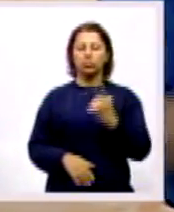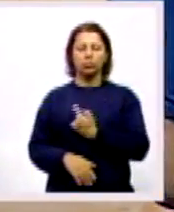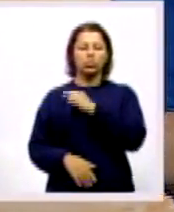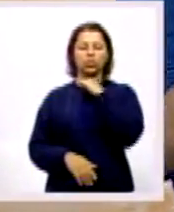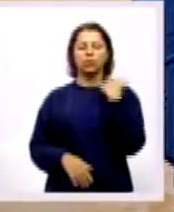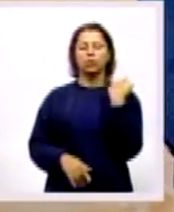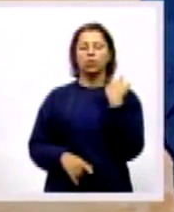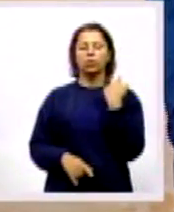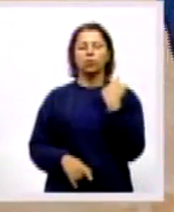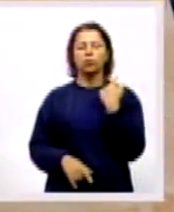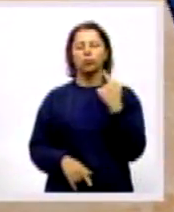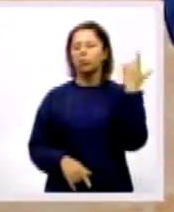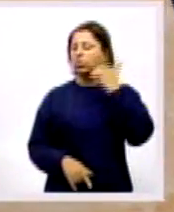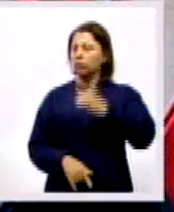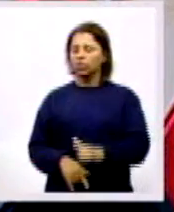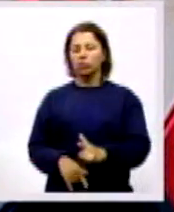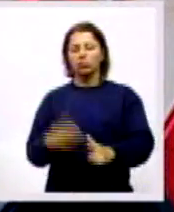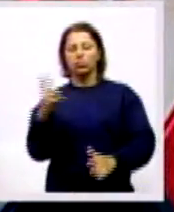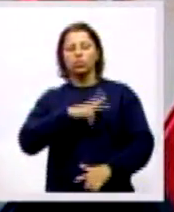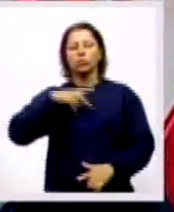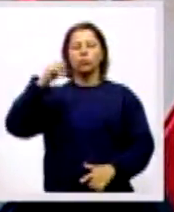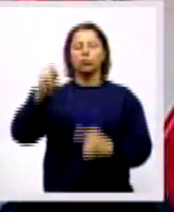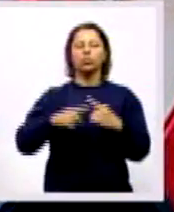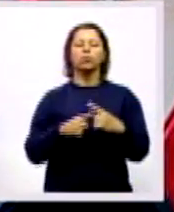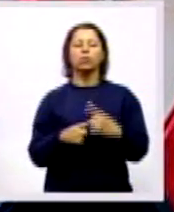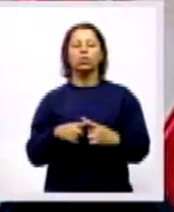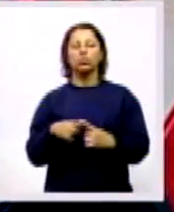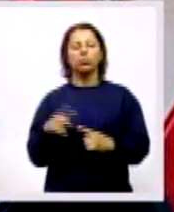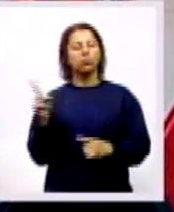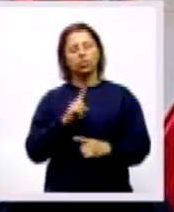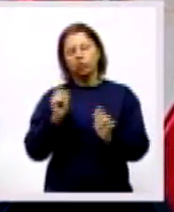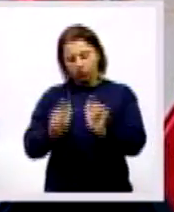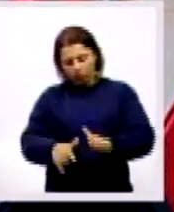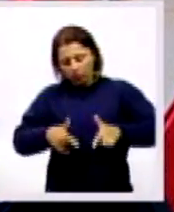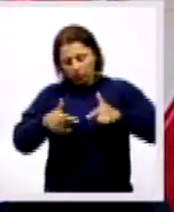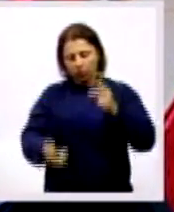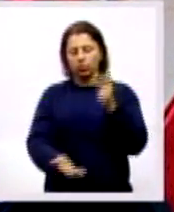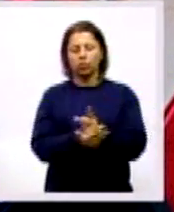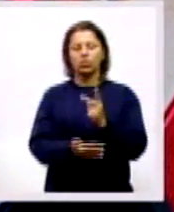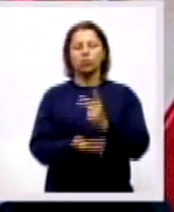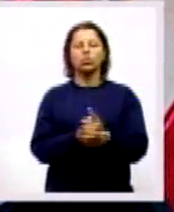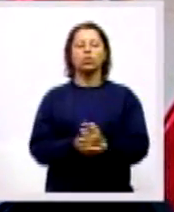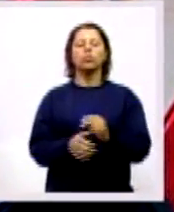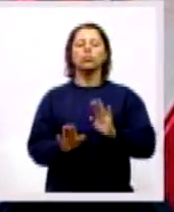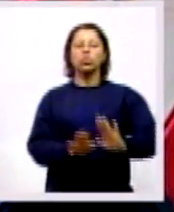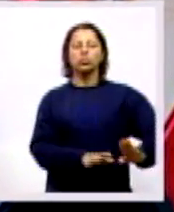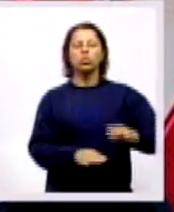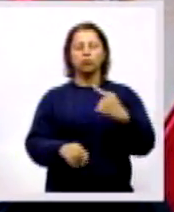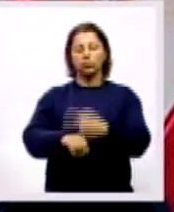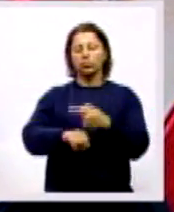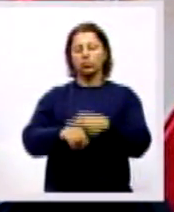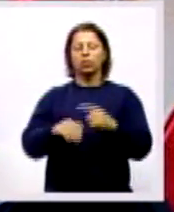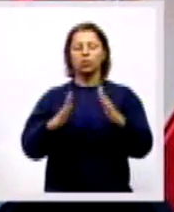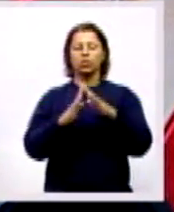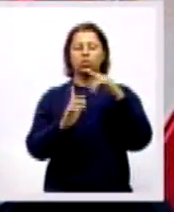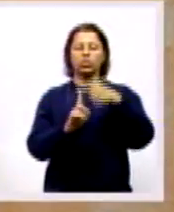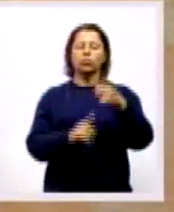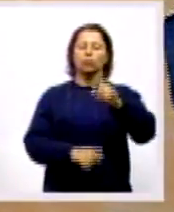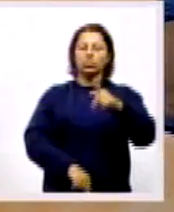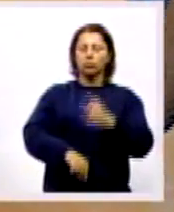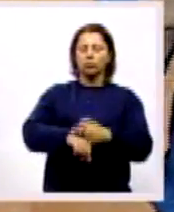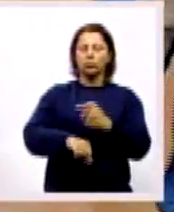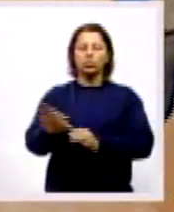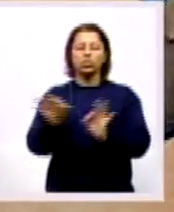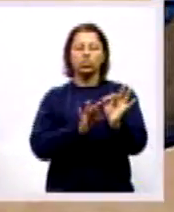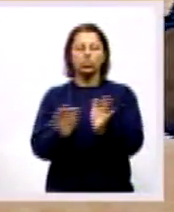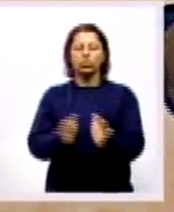vezes não abrimos a picada necessária para chegar lá. O tempo da igreja é o tempo de abrir a picada. É o